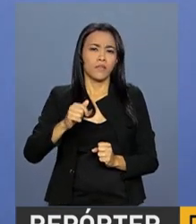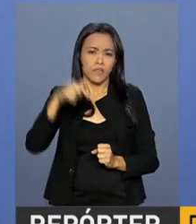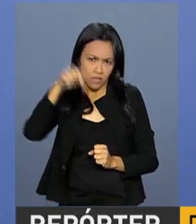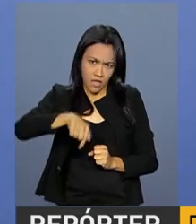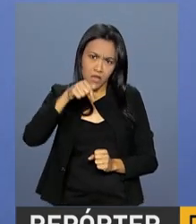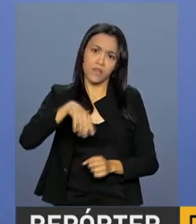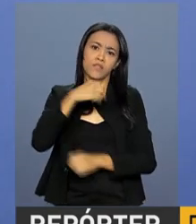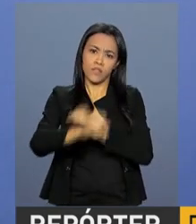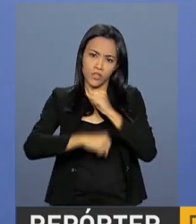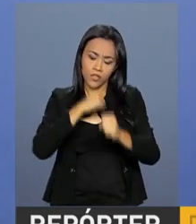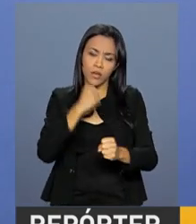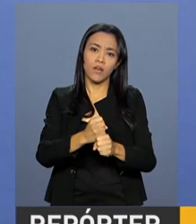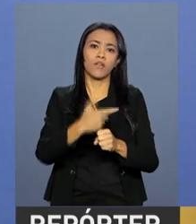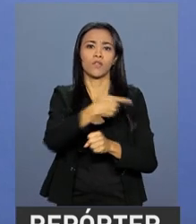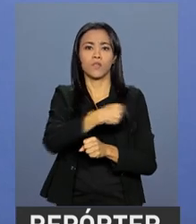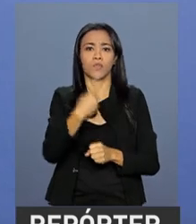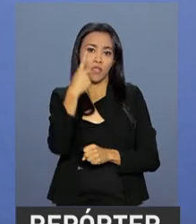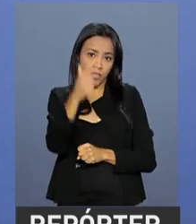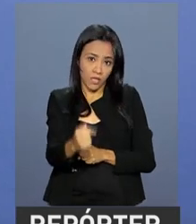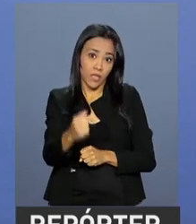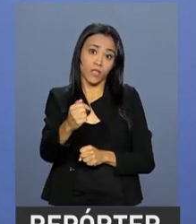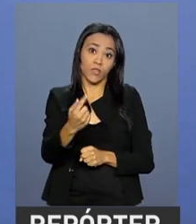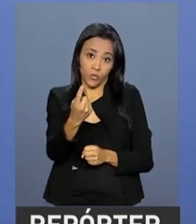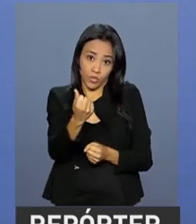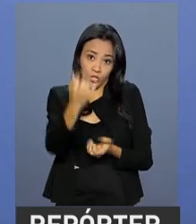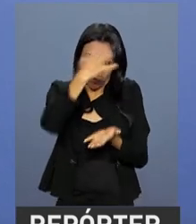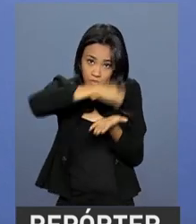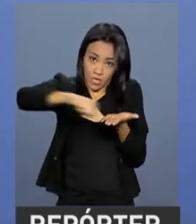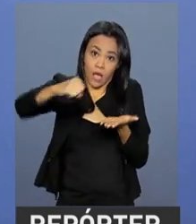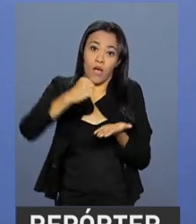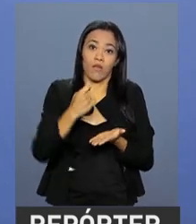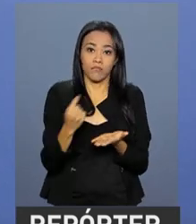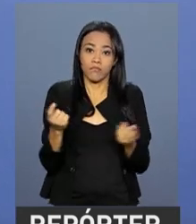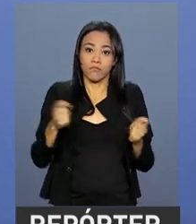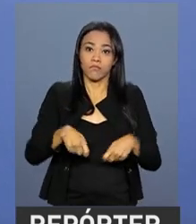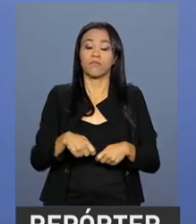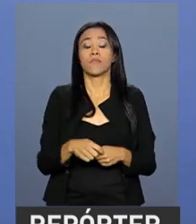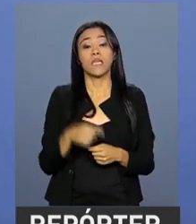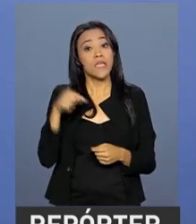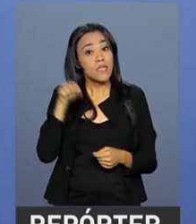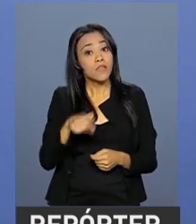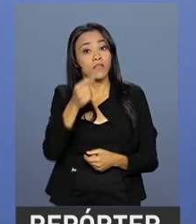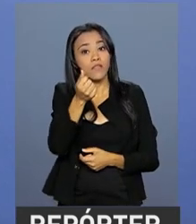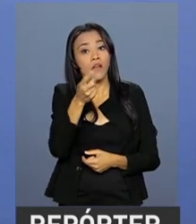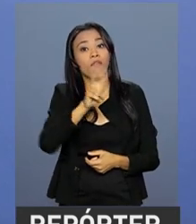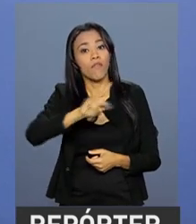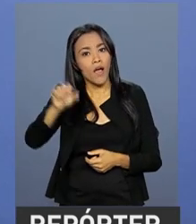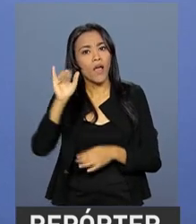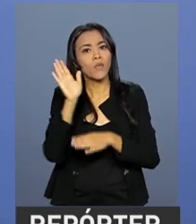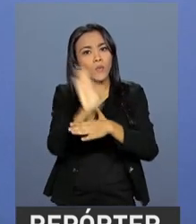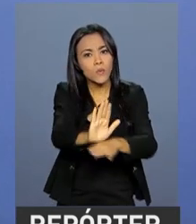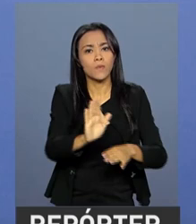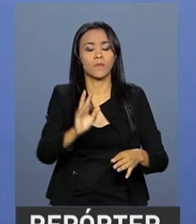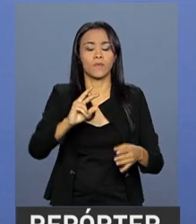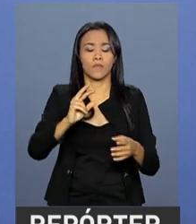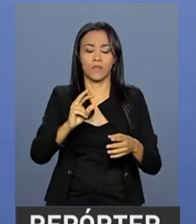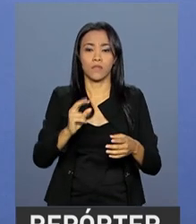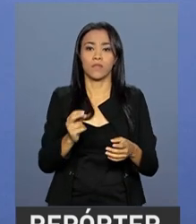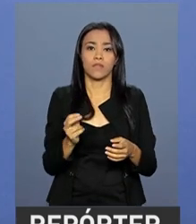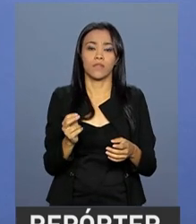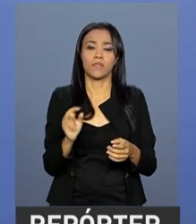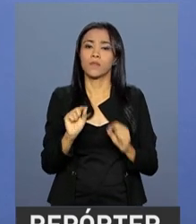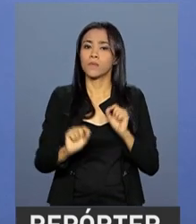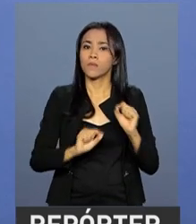deste ano de 2017 a nosso ver contribuirá de maneira importante e significativa